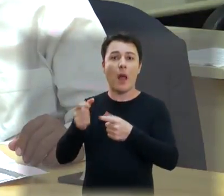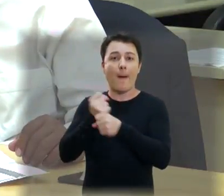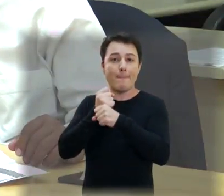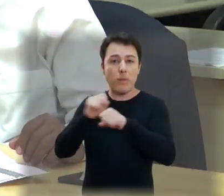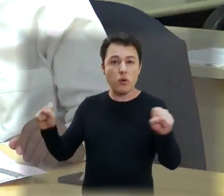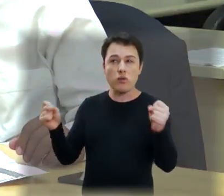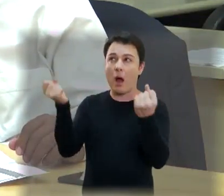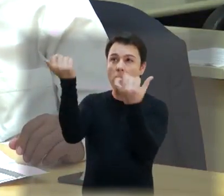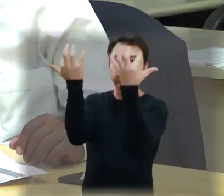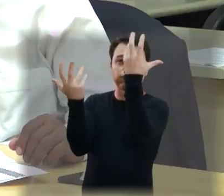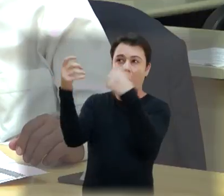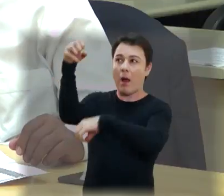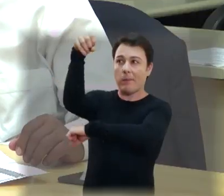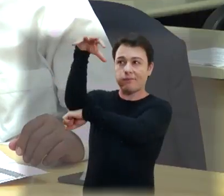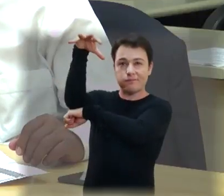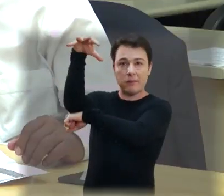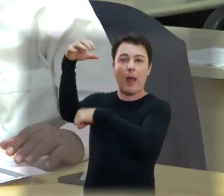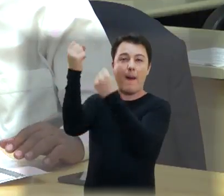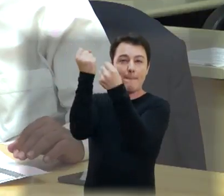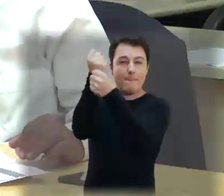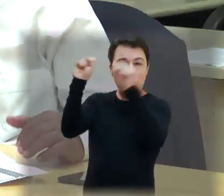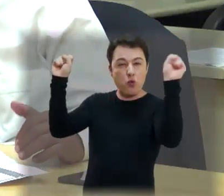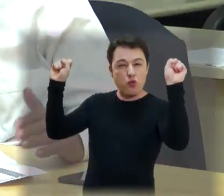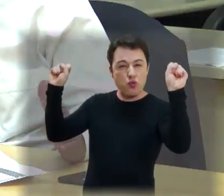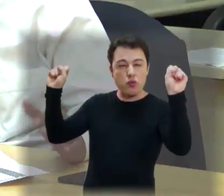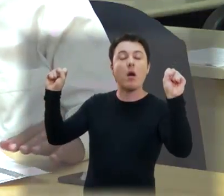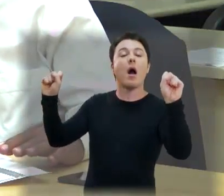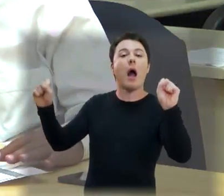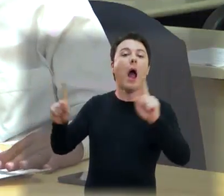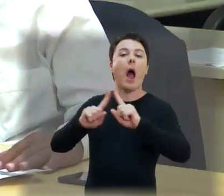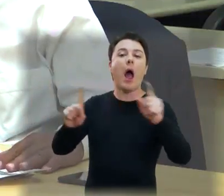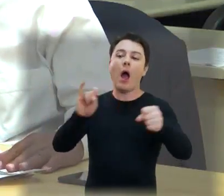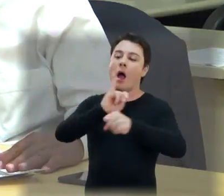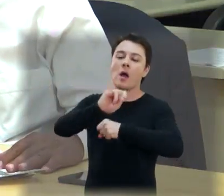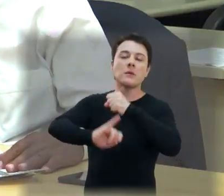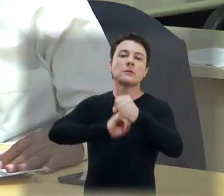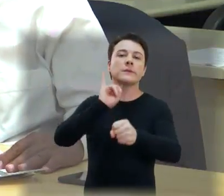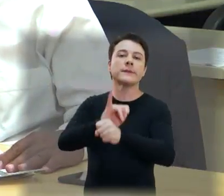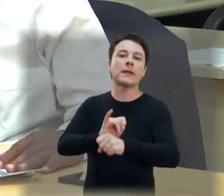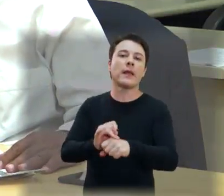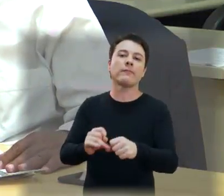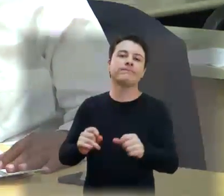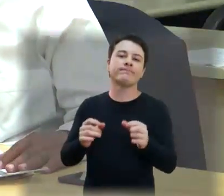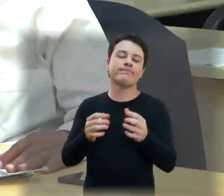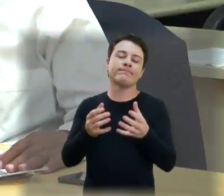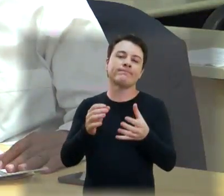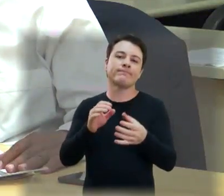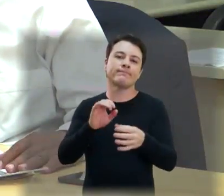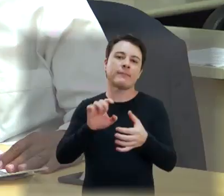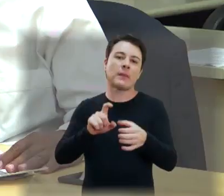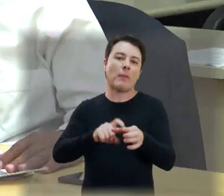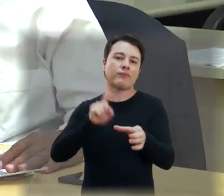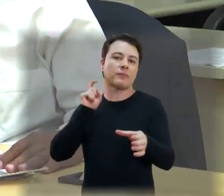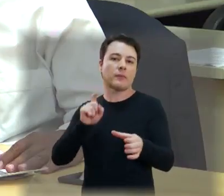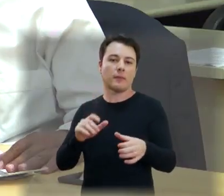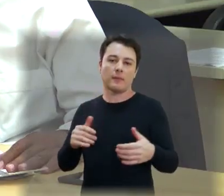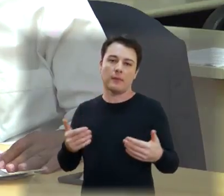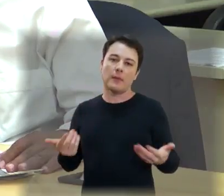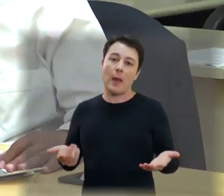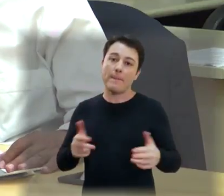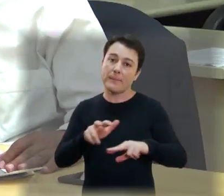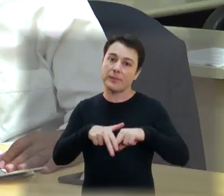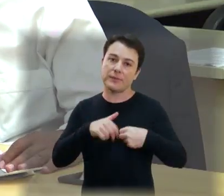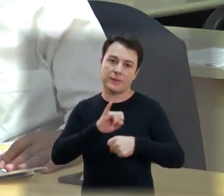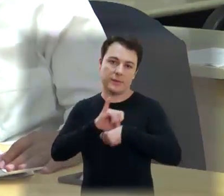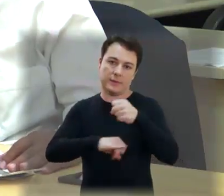provocando dano na fibra ótica. Por isso que nós estamos sem a transmissão aí. Mas, com a palavra agora, a